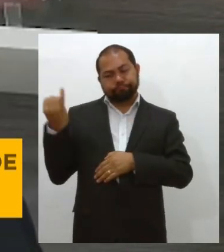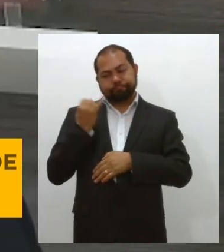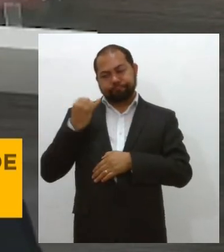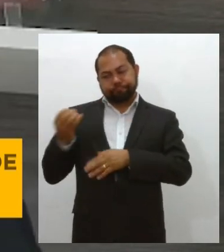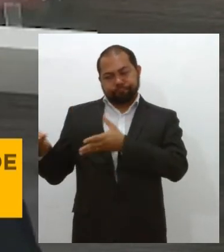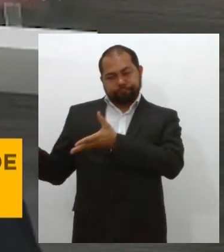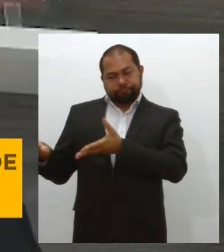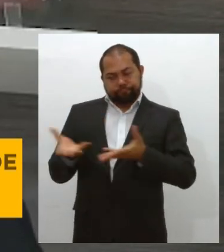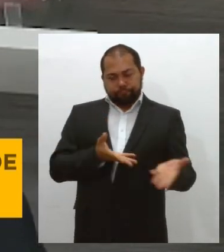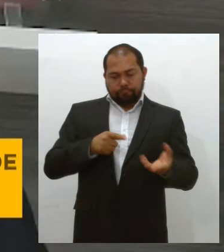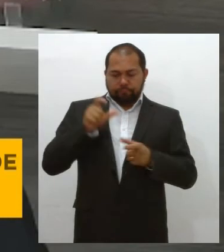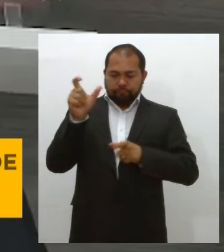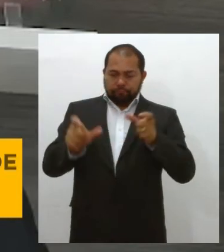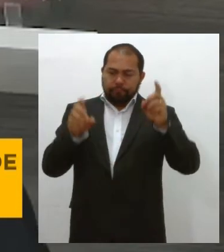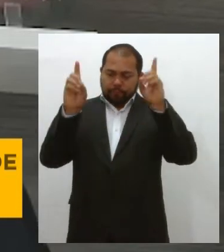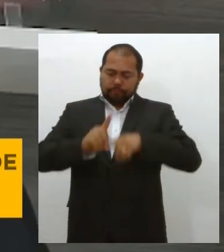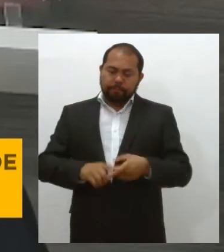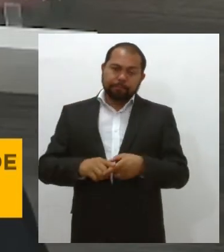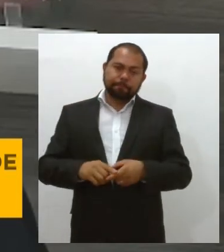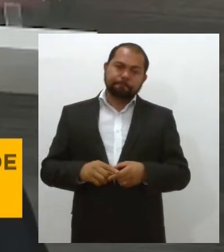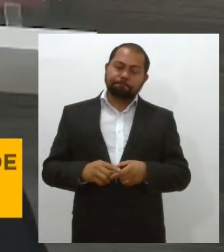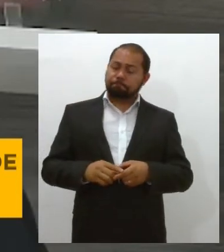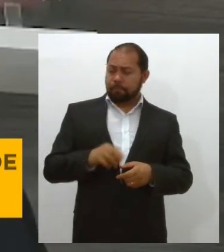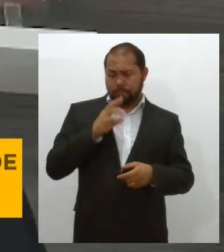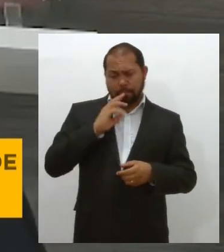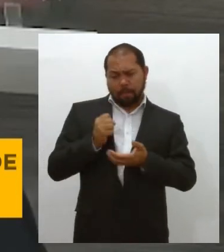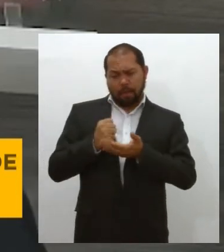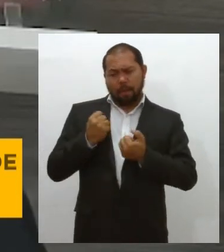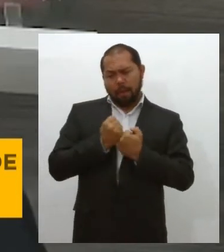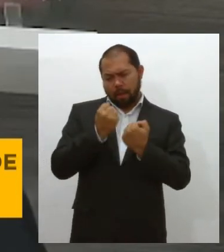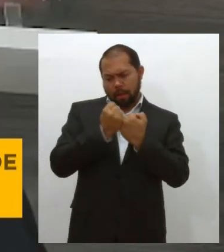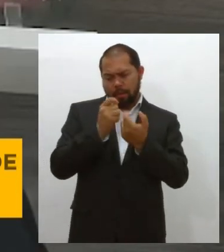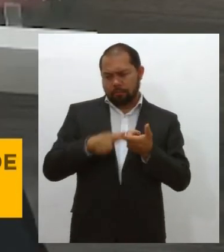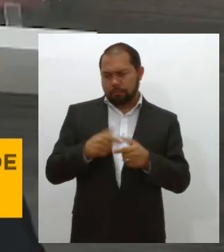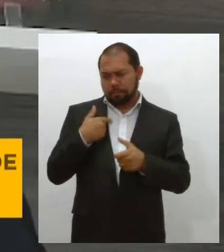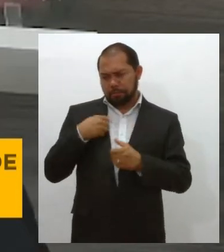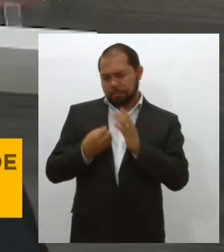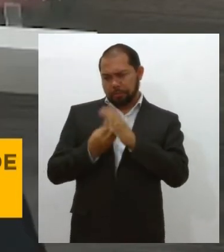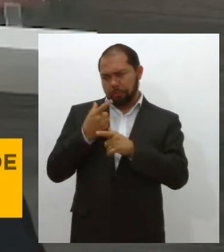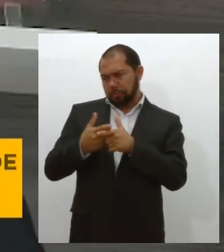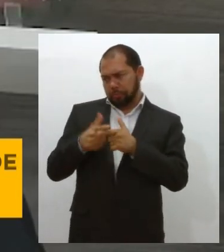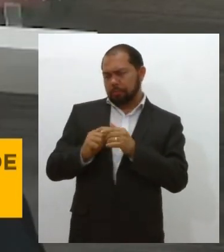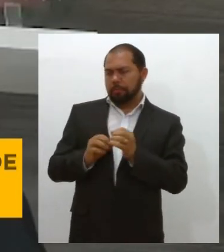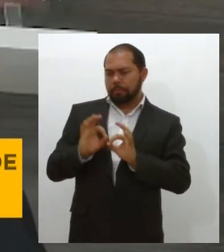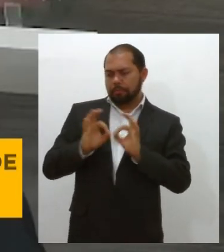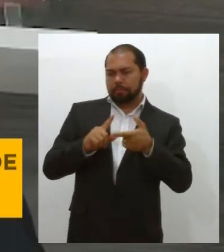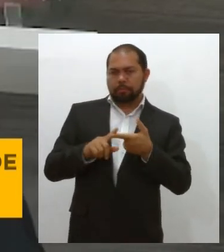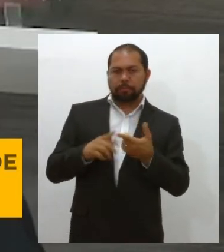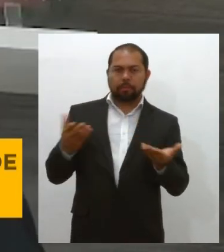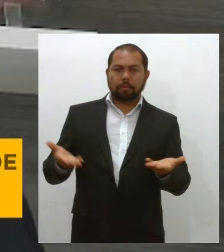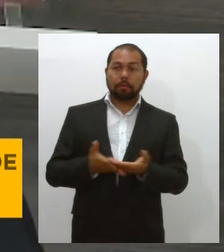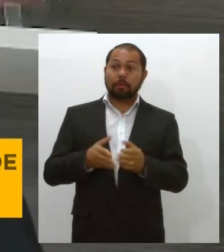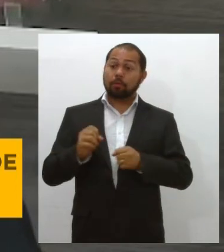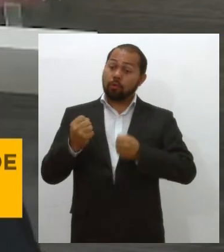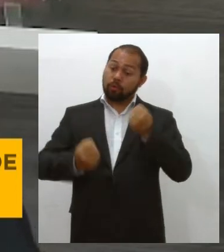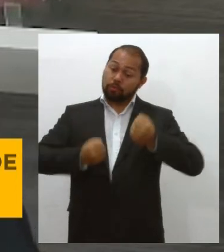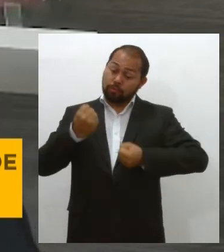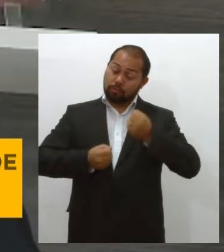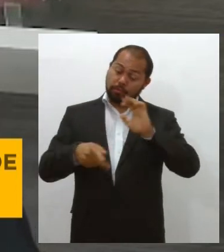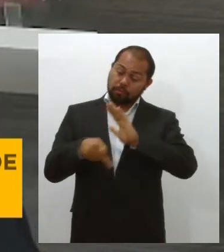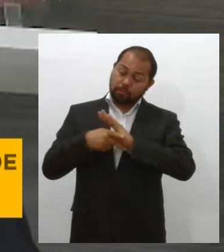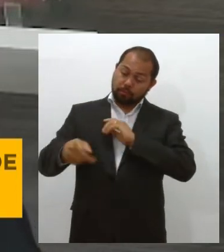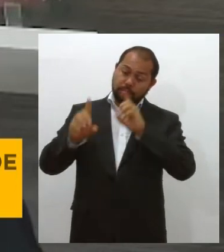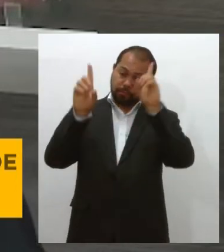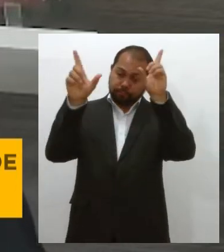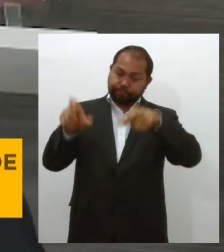com deficiência e solucionar quaisquer problemas que possam ocorrer na hora do voto. Agora, por exemplo, o transporte da pessoa com deficiência para o